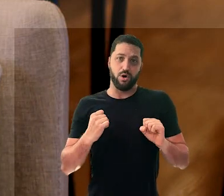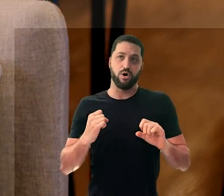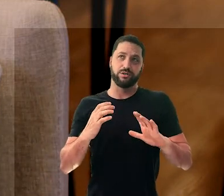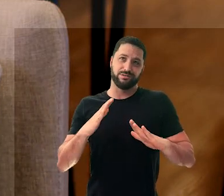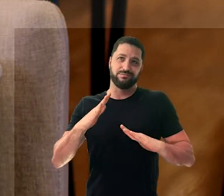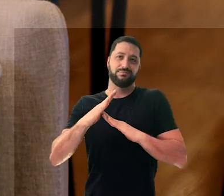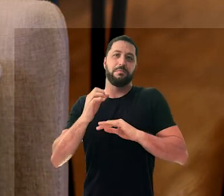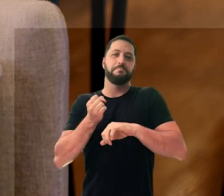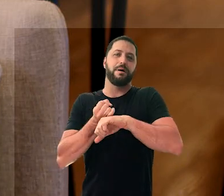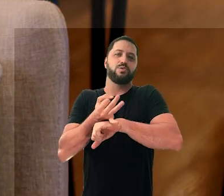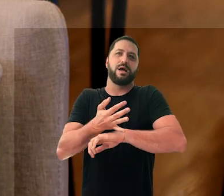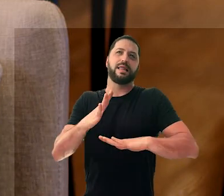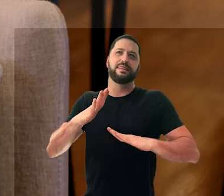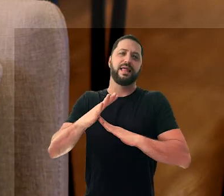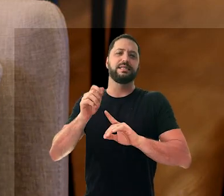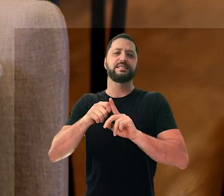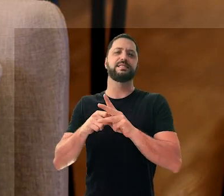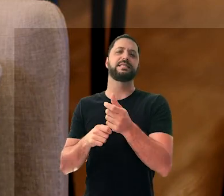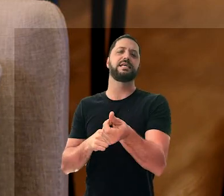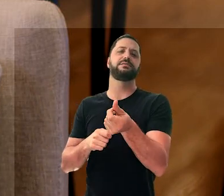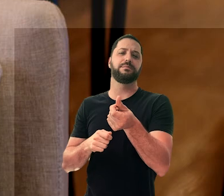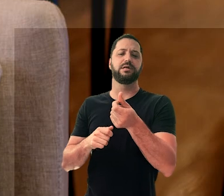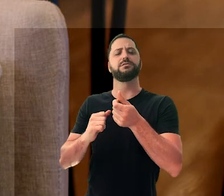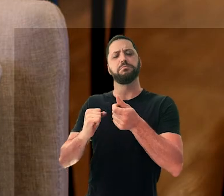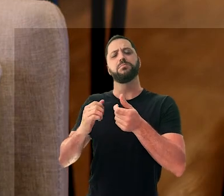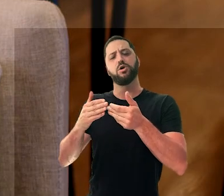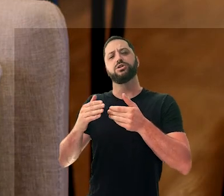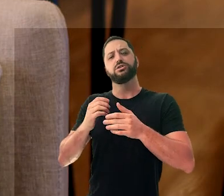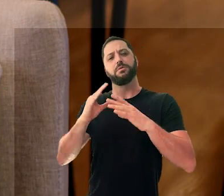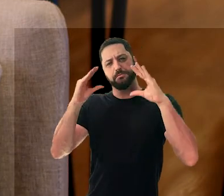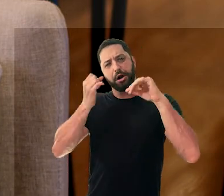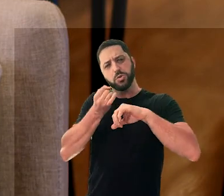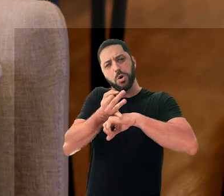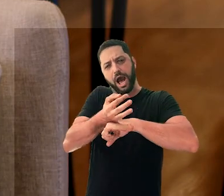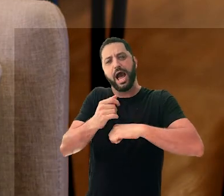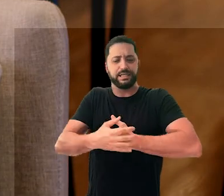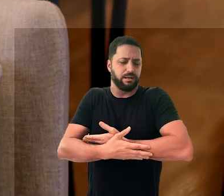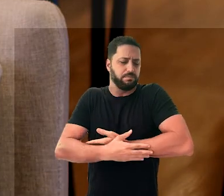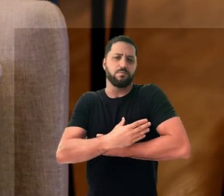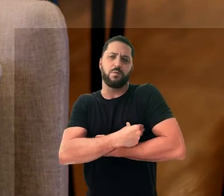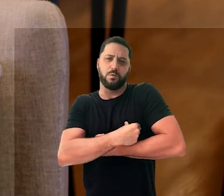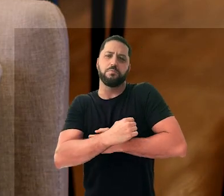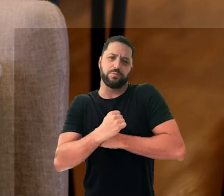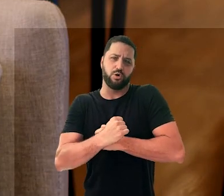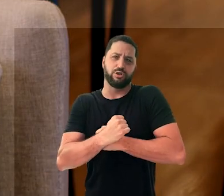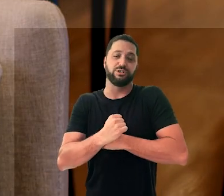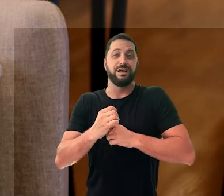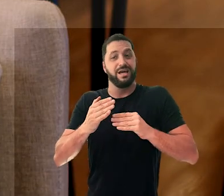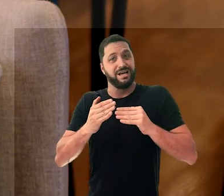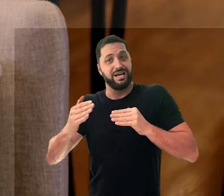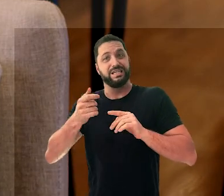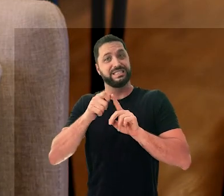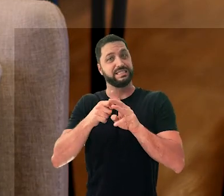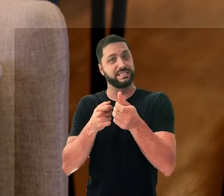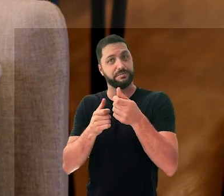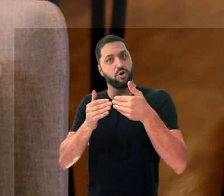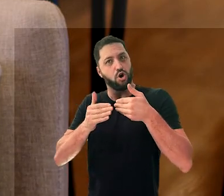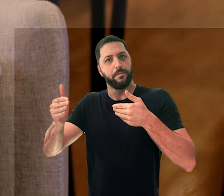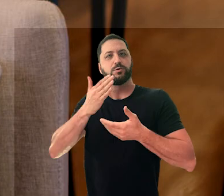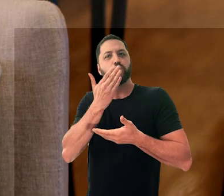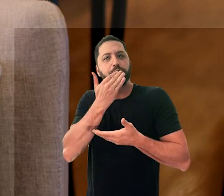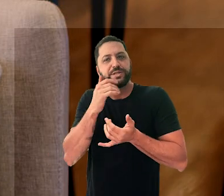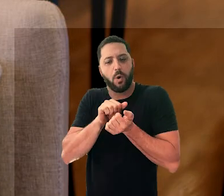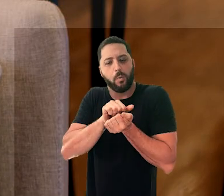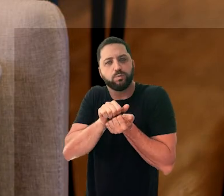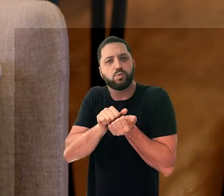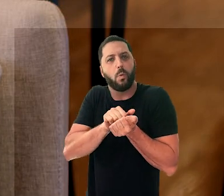de madrugada até mais ou menos os 6 meses de idade, e a partir dos 6 meses de idade, quando ocorre a introdução da alimentação sólida, a